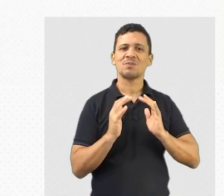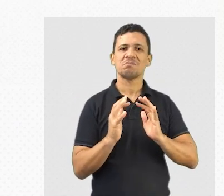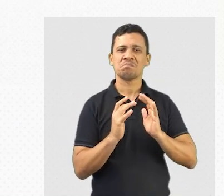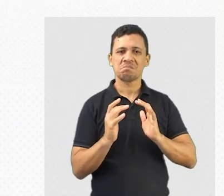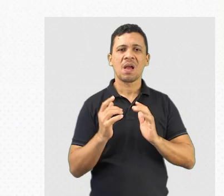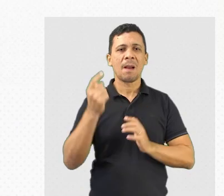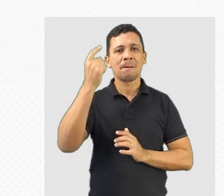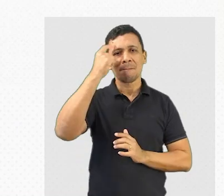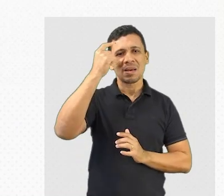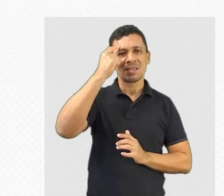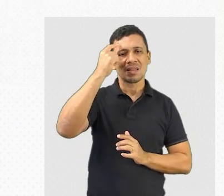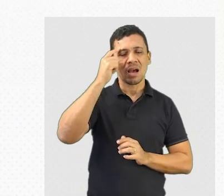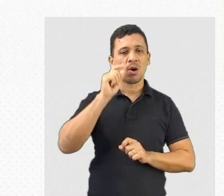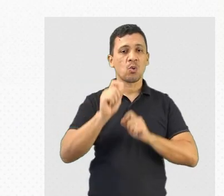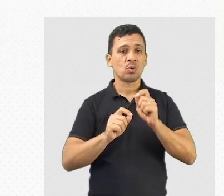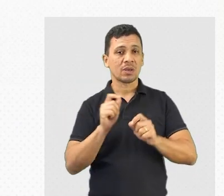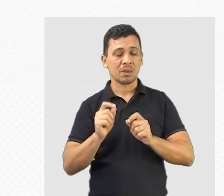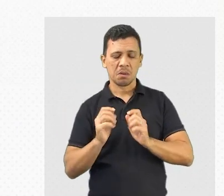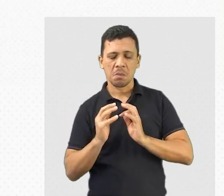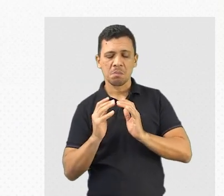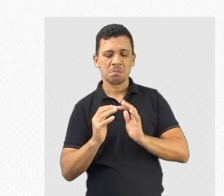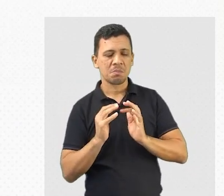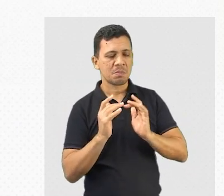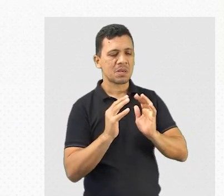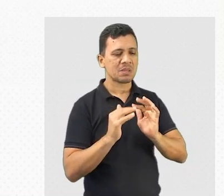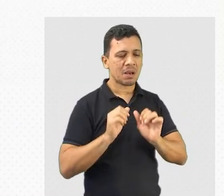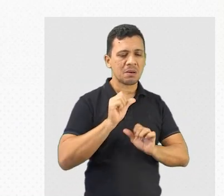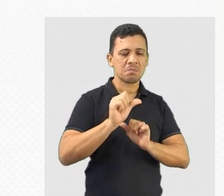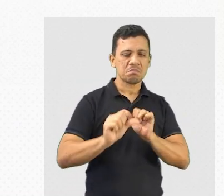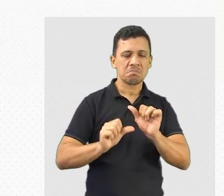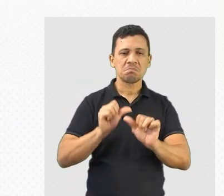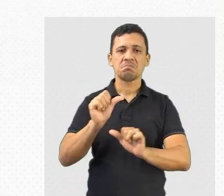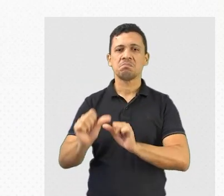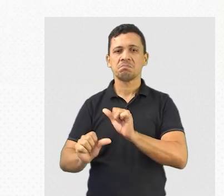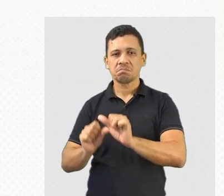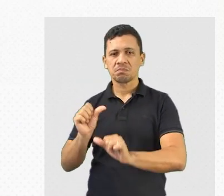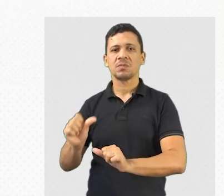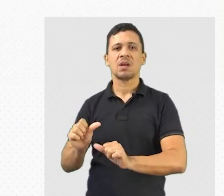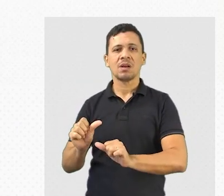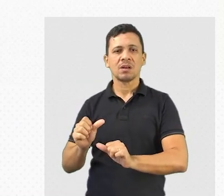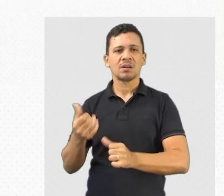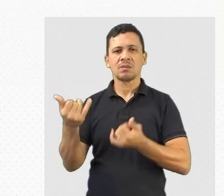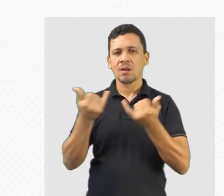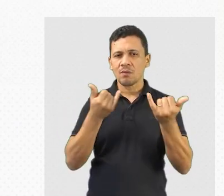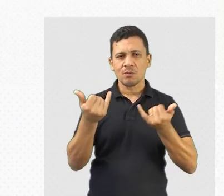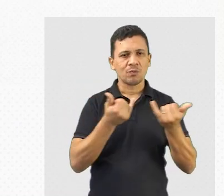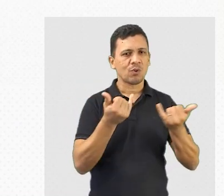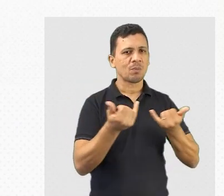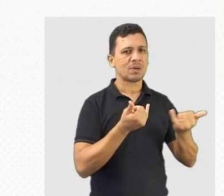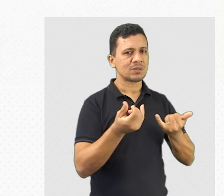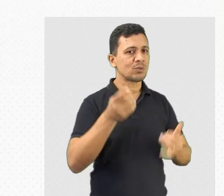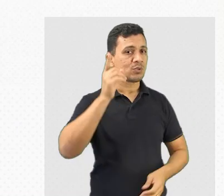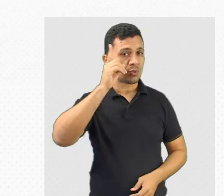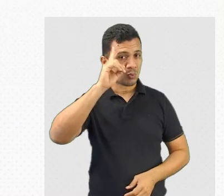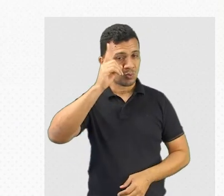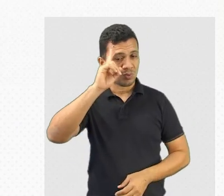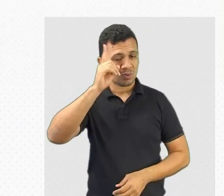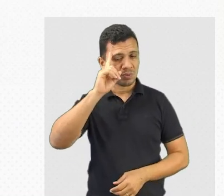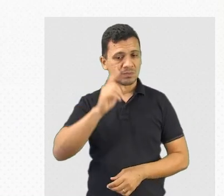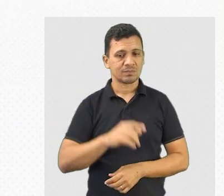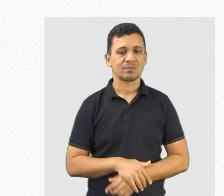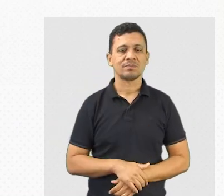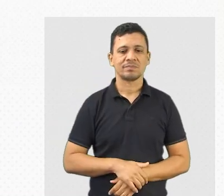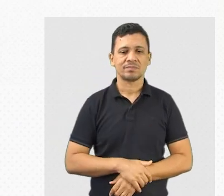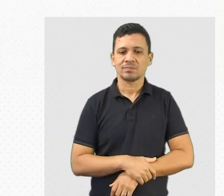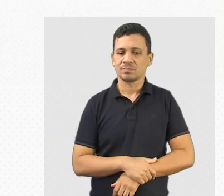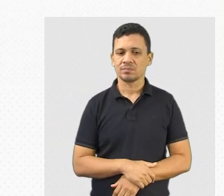pensar nos processos mentais com os quais a gente lida ao processar informações no nosso dia a dia, and